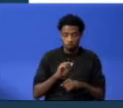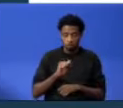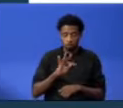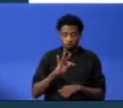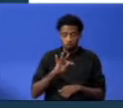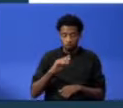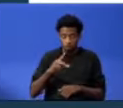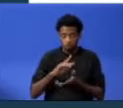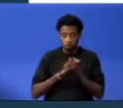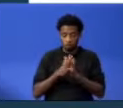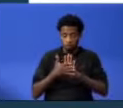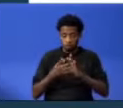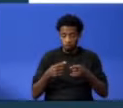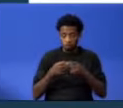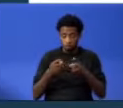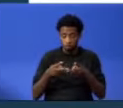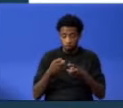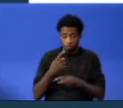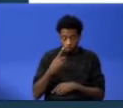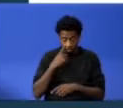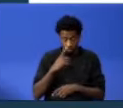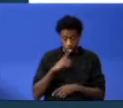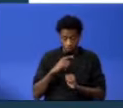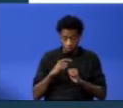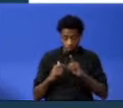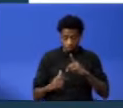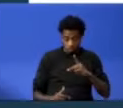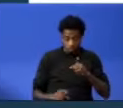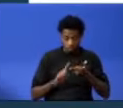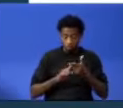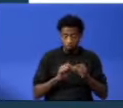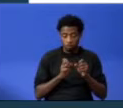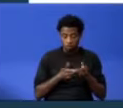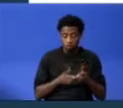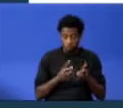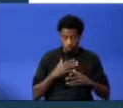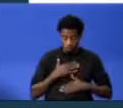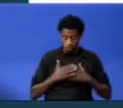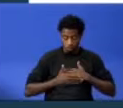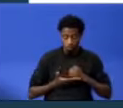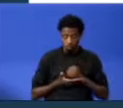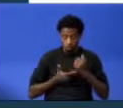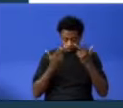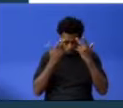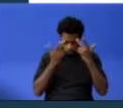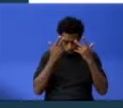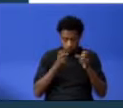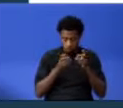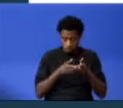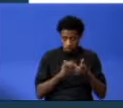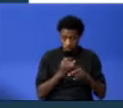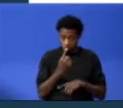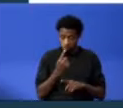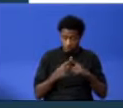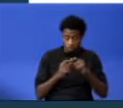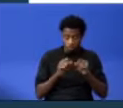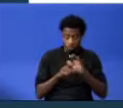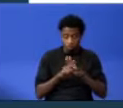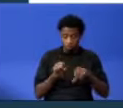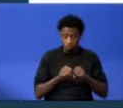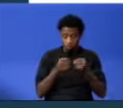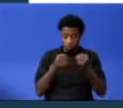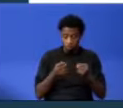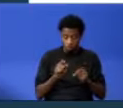mas percebam que ainda ADP e fosfato inorgânico ele permanece na estrutura e, uma vez que ocorre essa quebra,